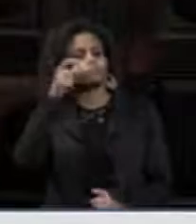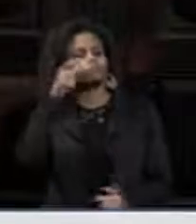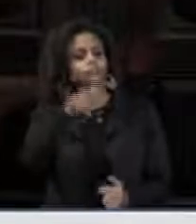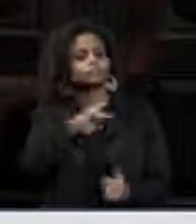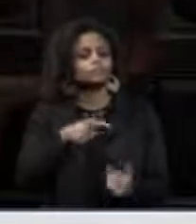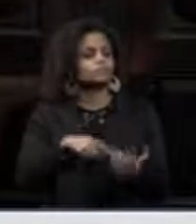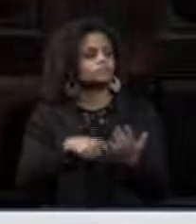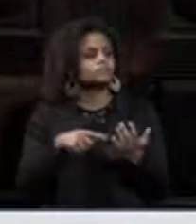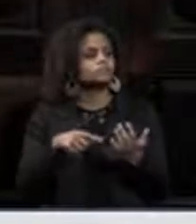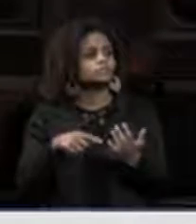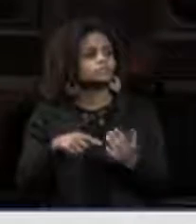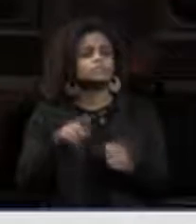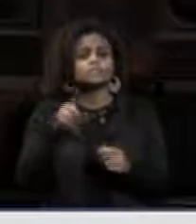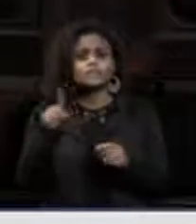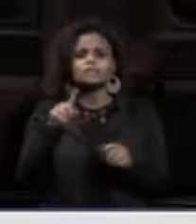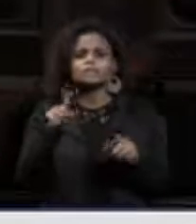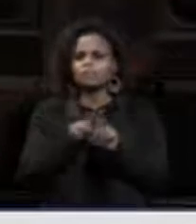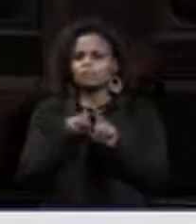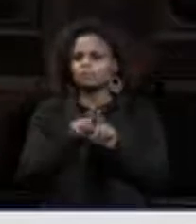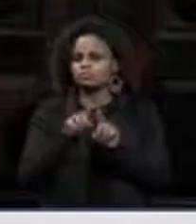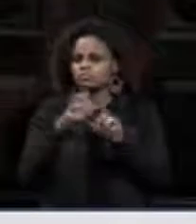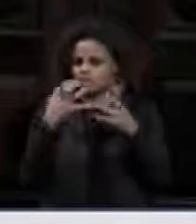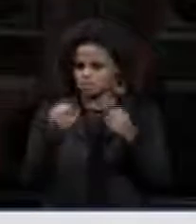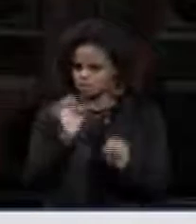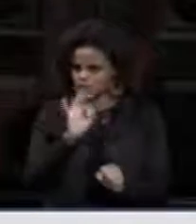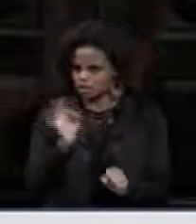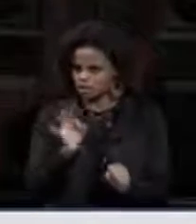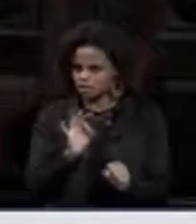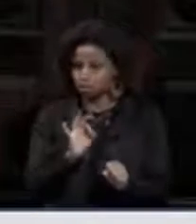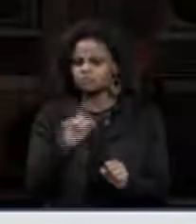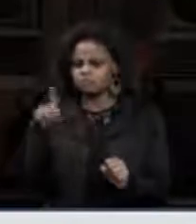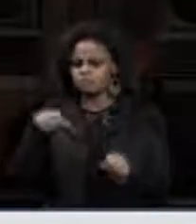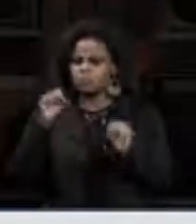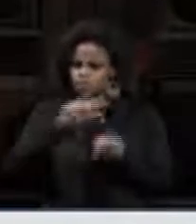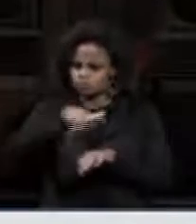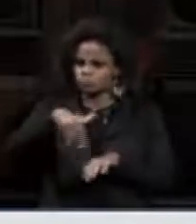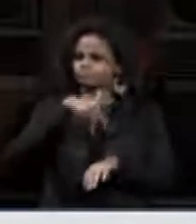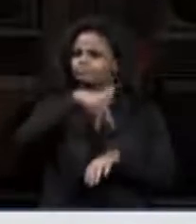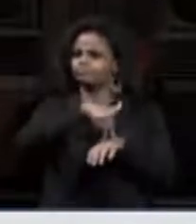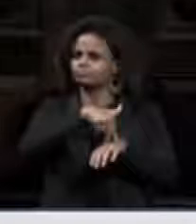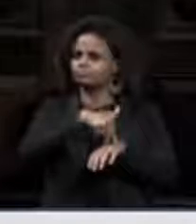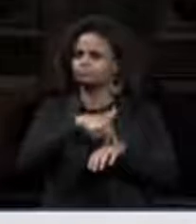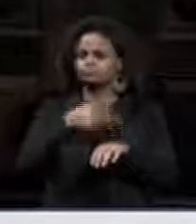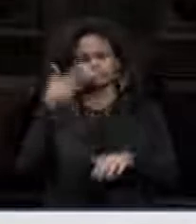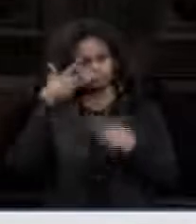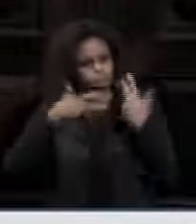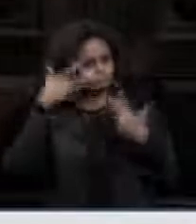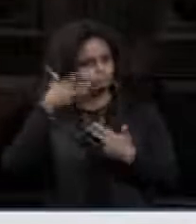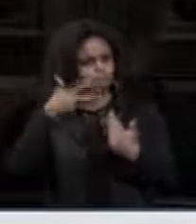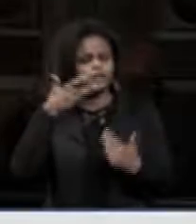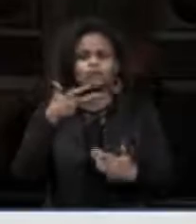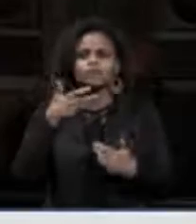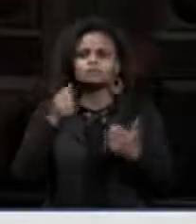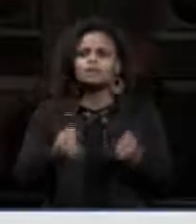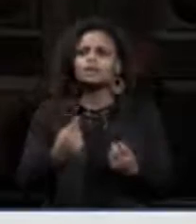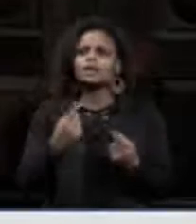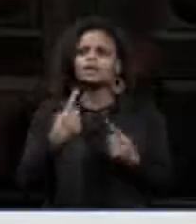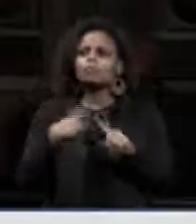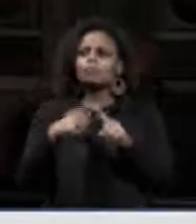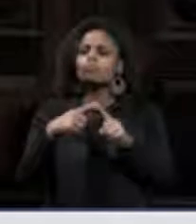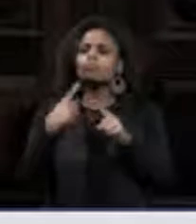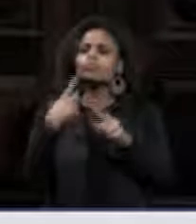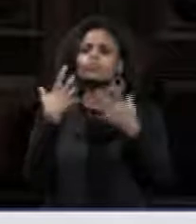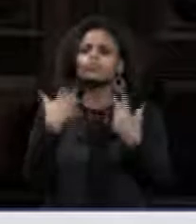sou contrário, ele também pode fazer o mesmo, ocupar a tribuna para contraditar exatamente aquilo